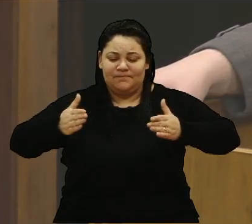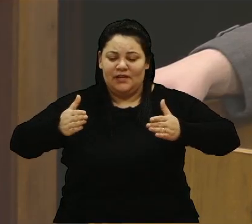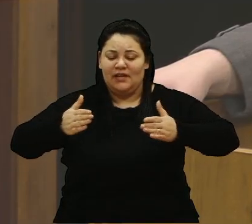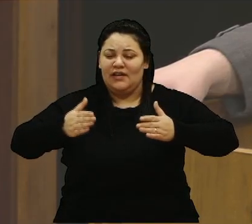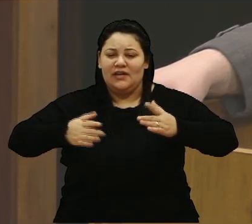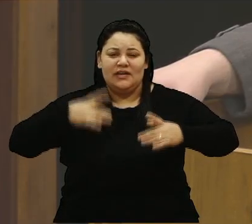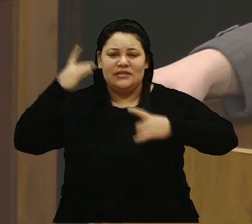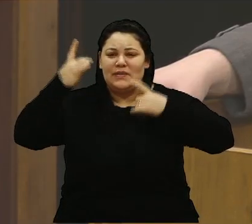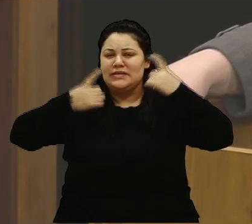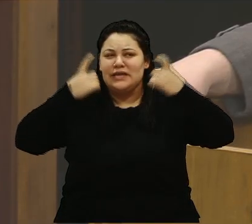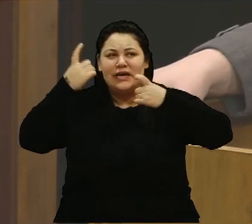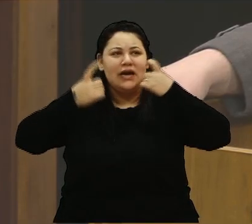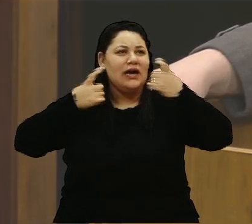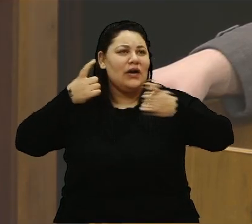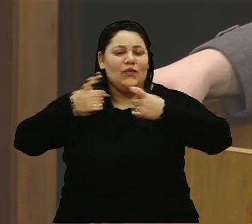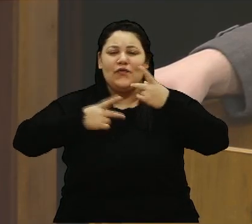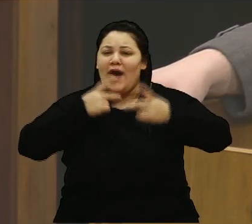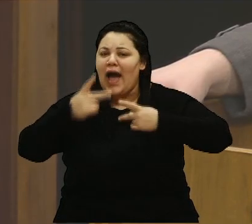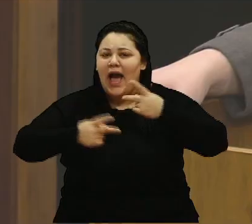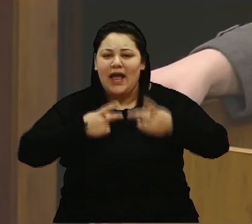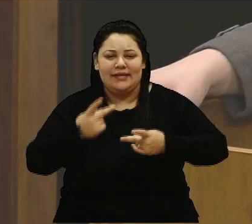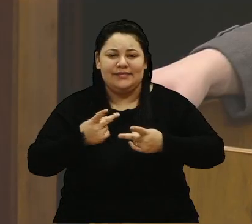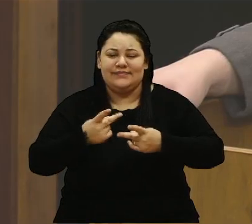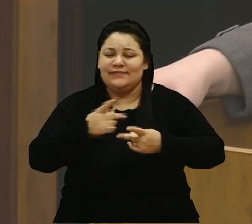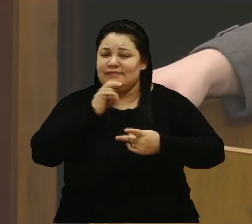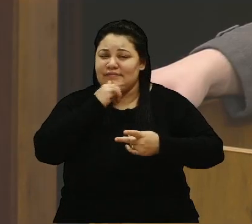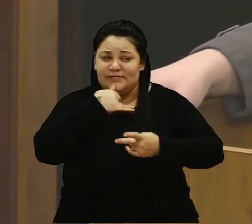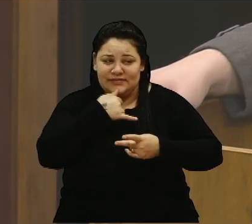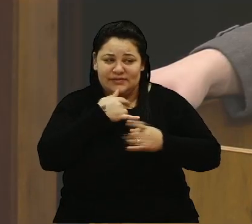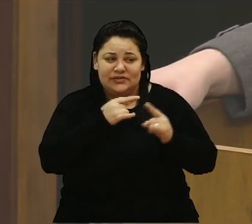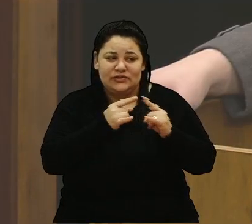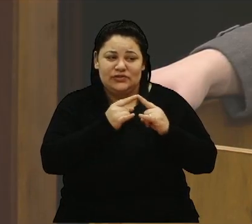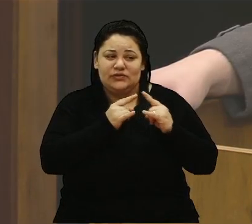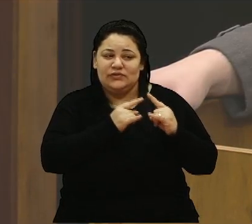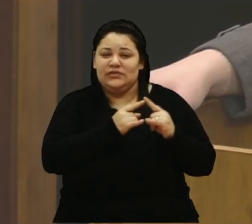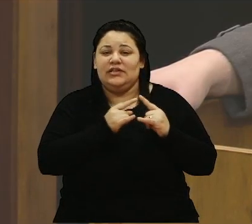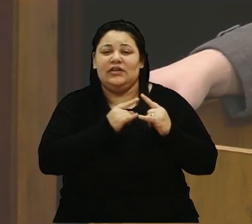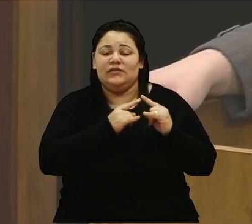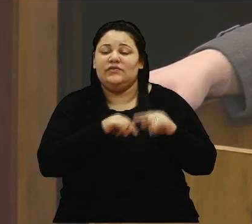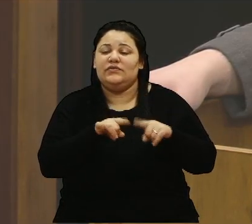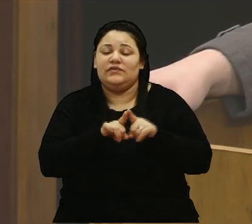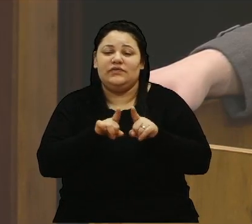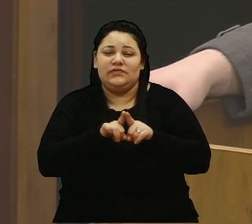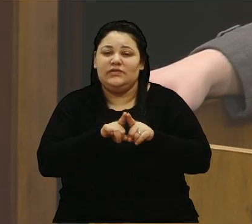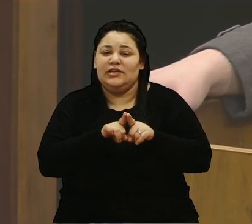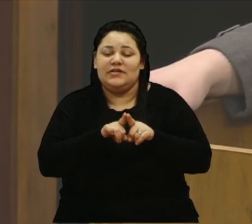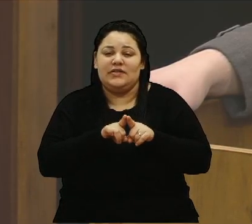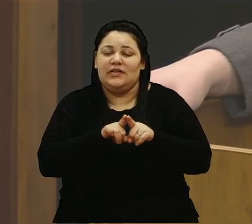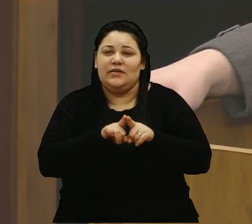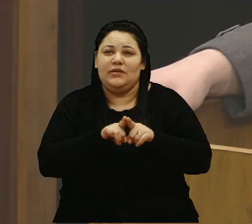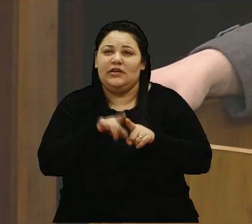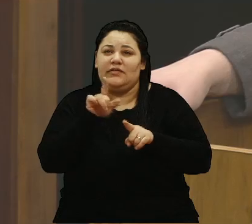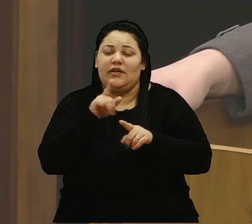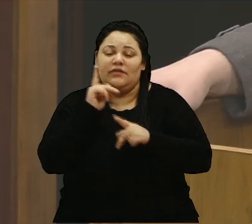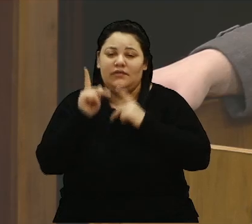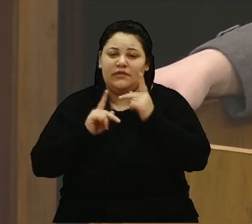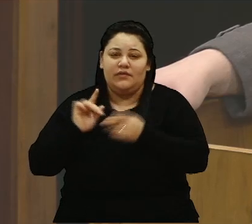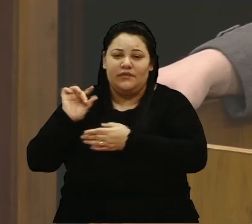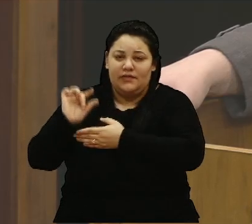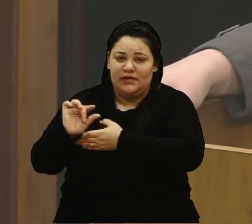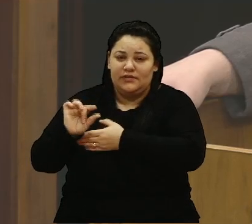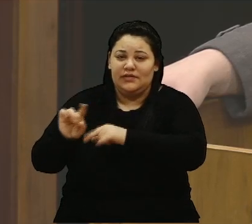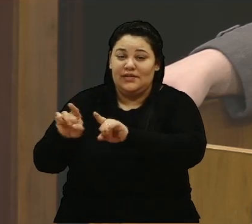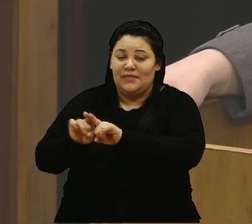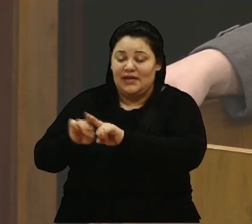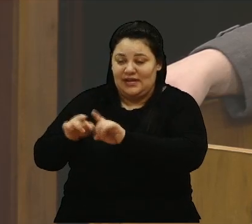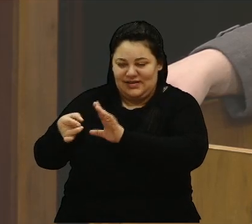né? Onde as instituições, infelizmente, também estão descredibilizadas no nosso país. Foi falado um pouco sobre isso mais